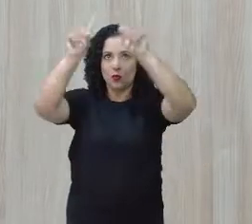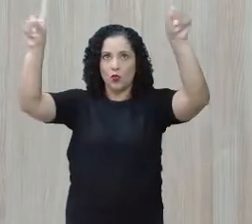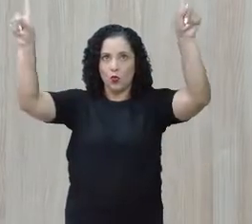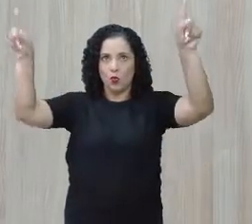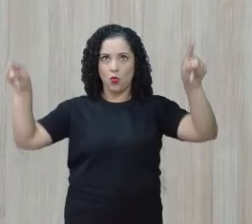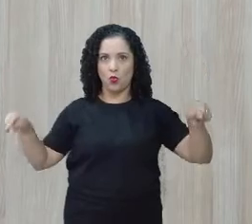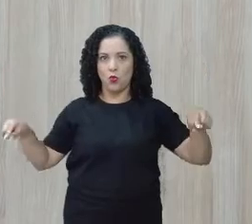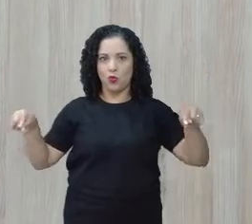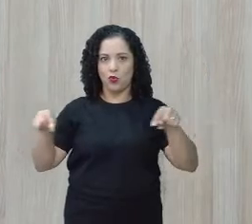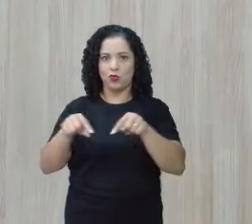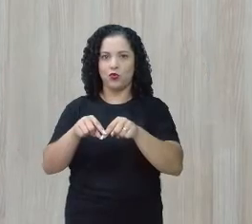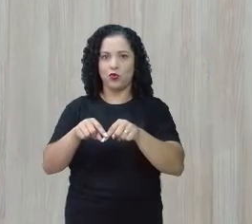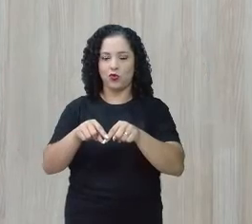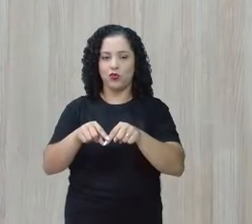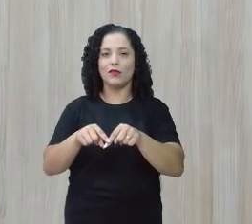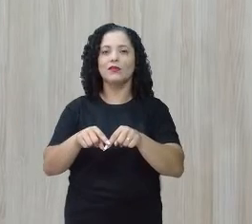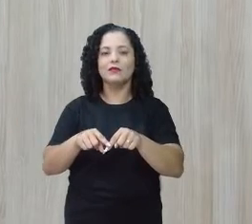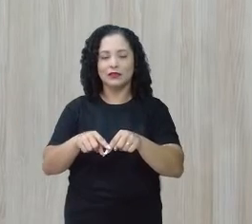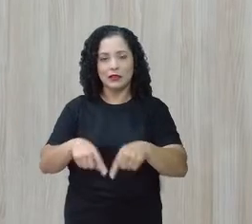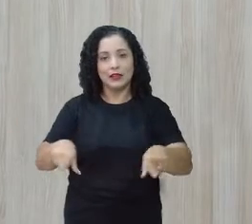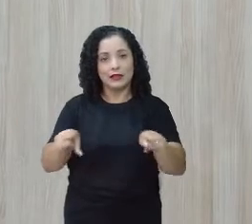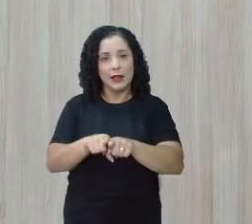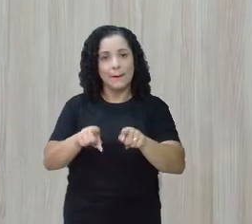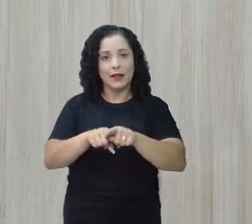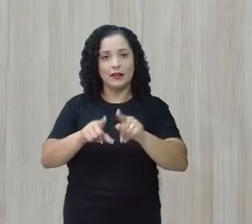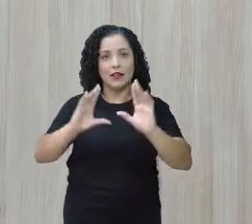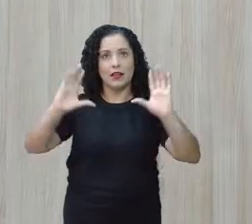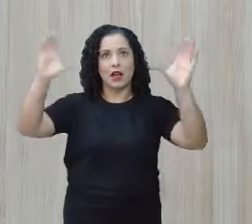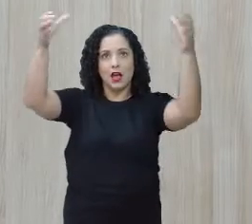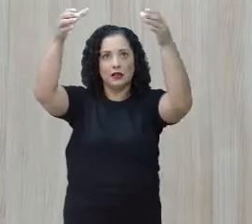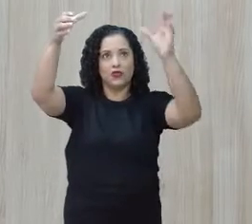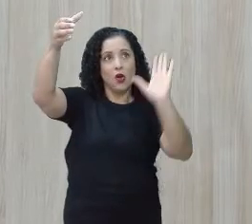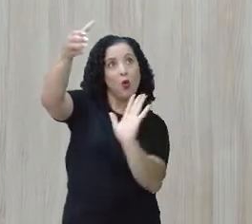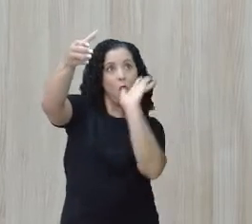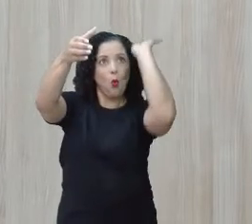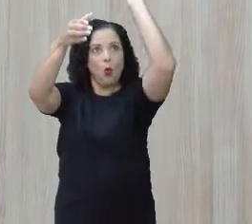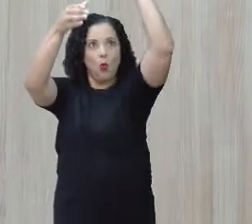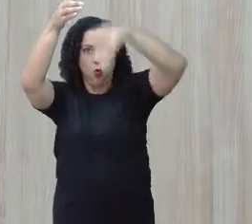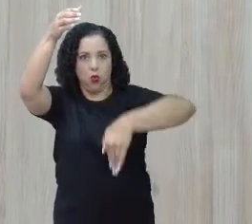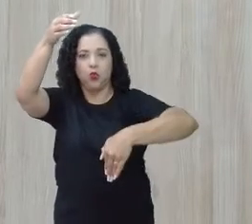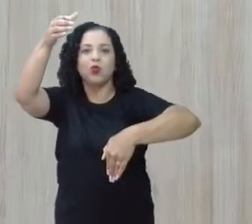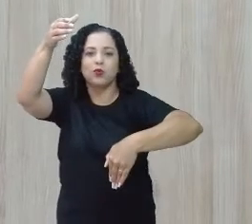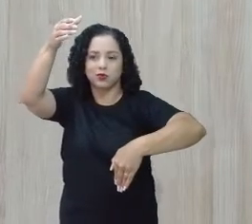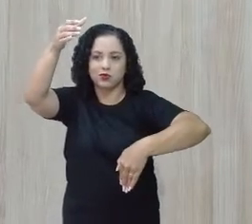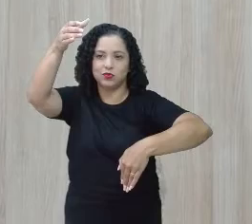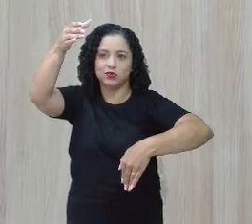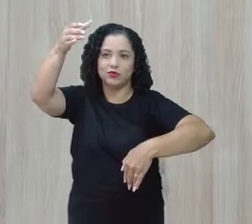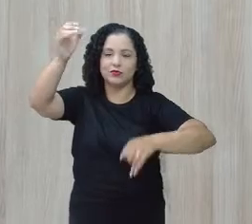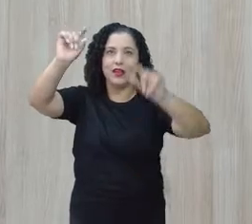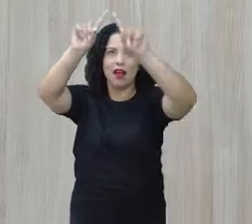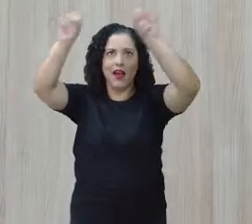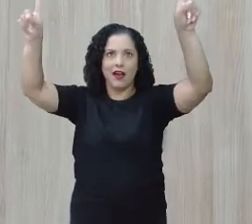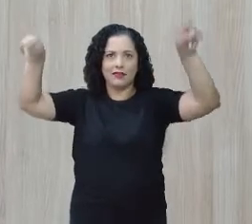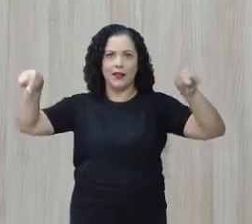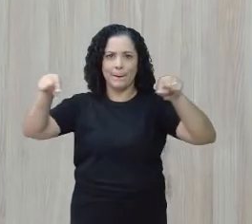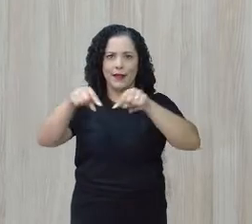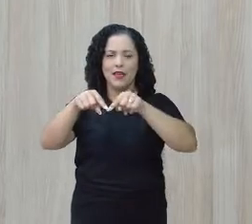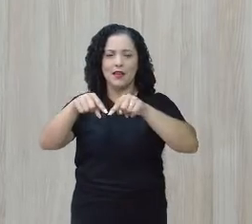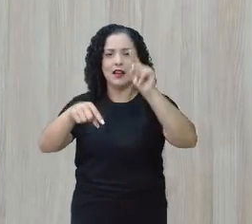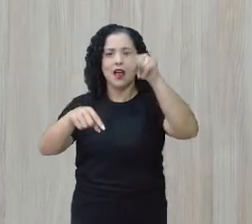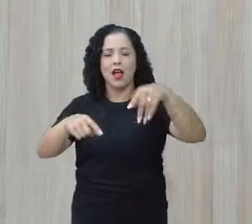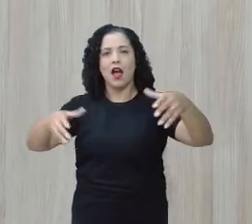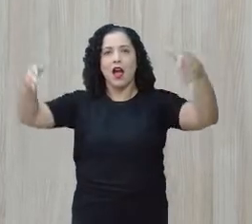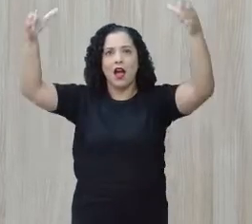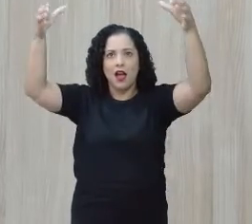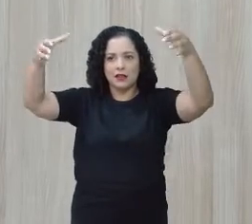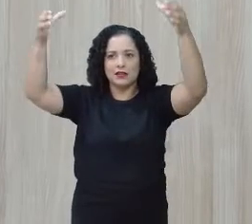essa parte aí, essa parte retangular, e a cesta. Em relação aí, a tabela, a cesta está em